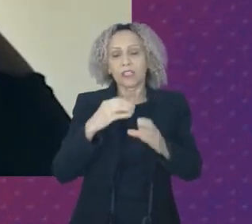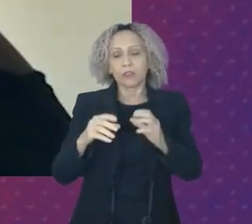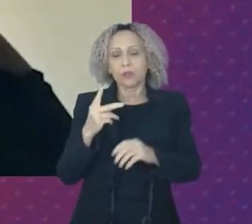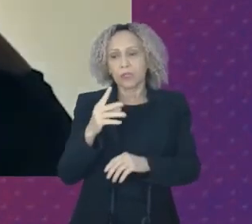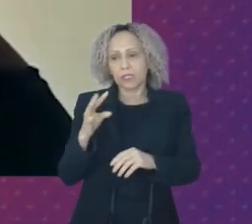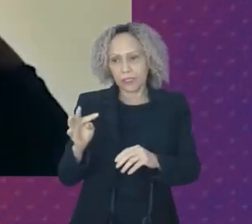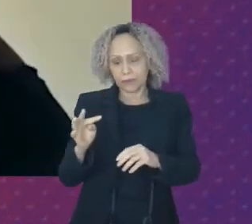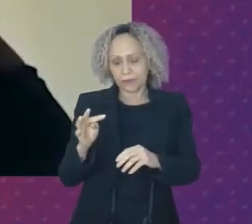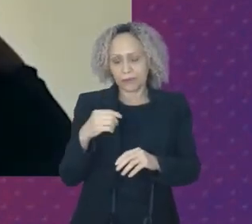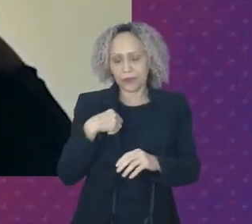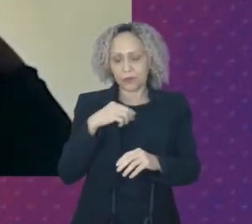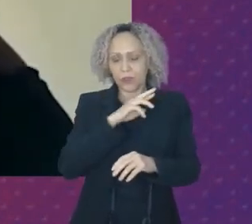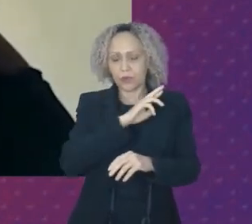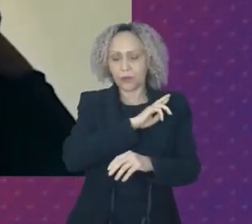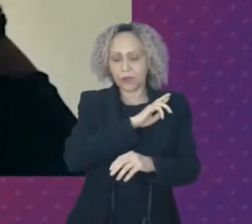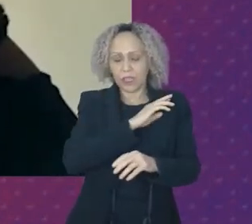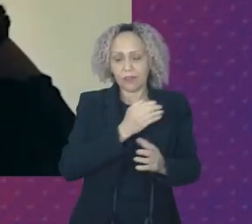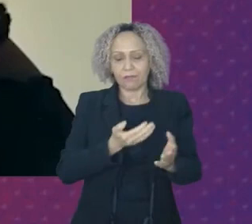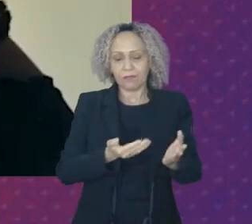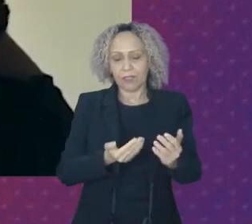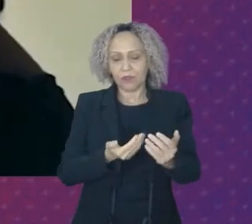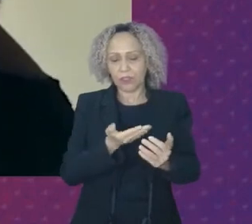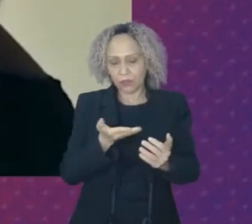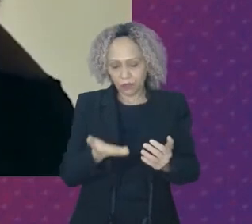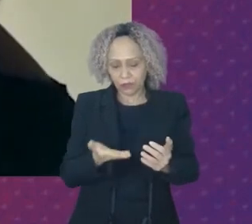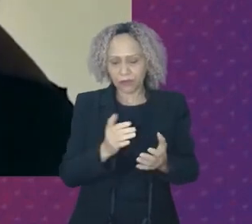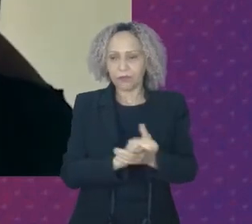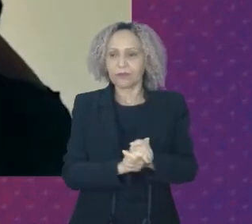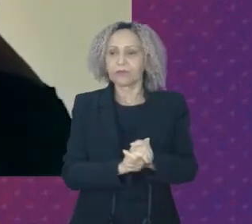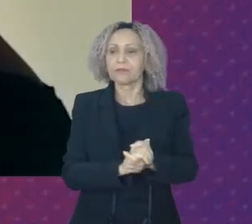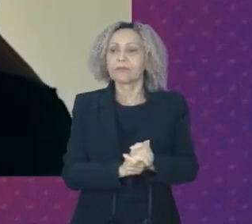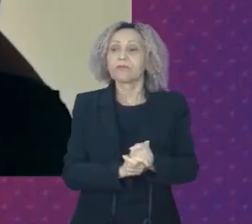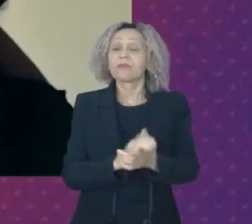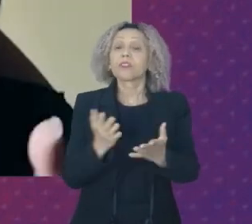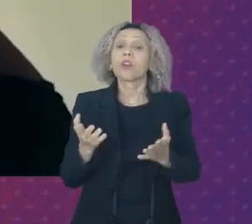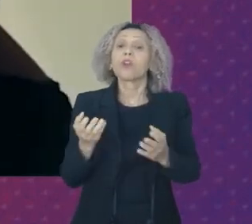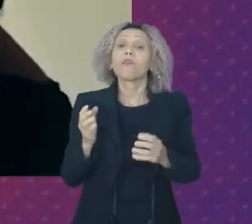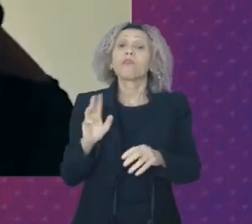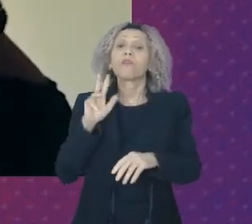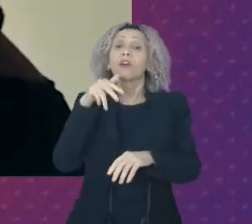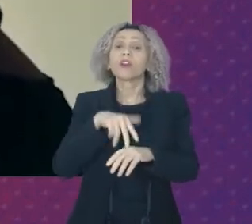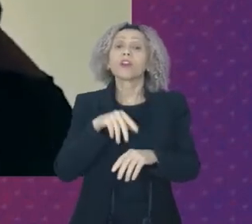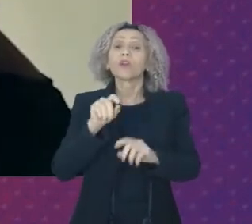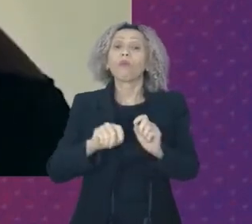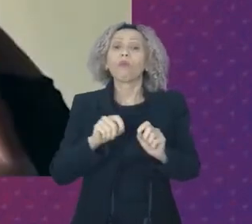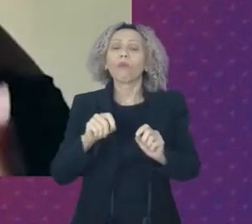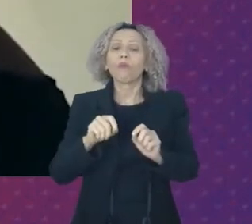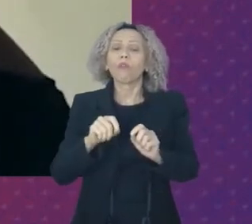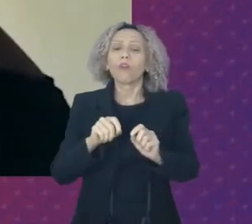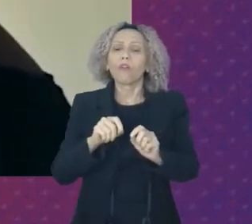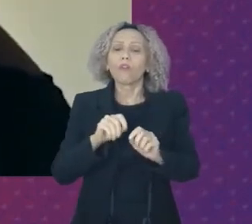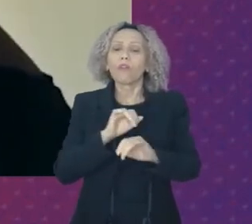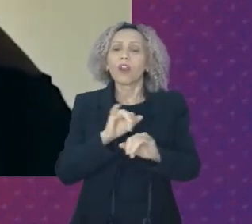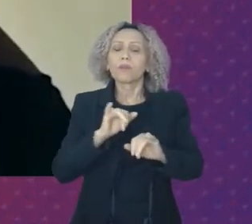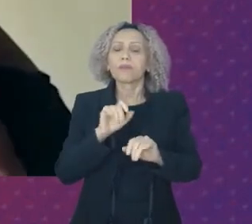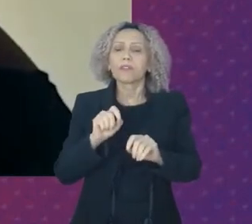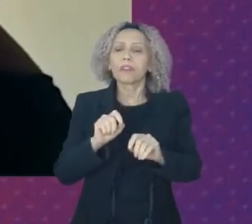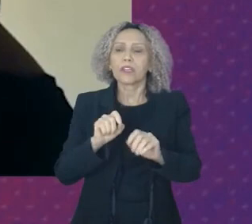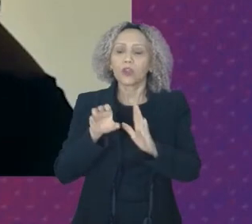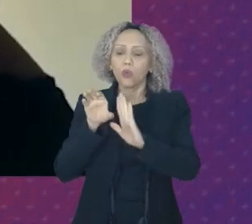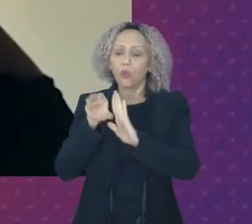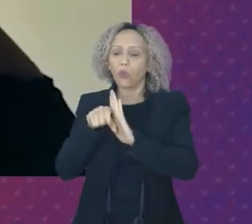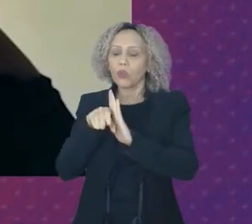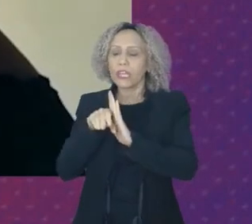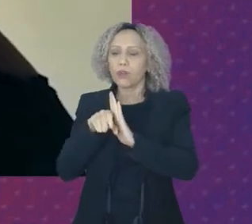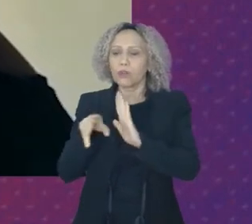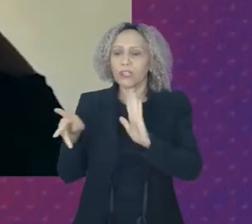sobre conteúdo político de interesse público. O que é o conteúdo político de interesse público? É o conteúdo que você sobe